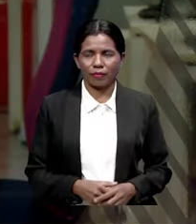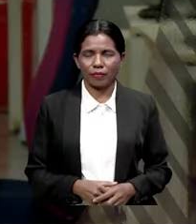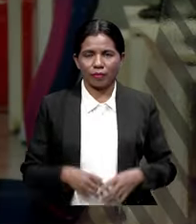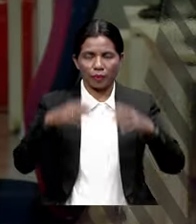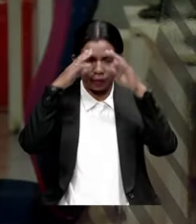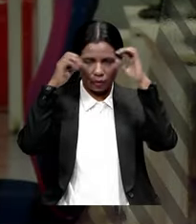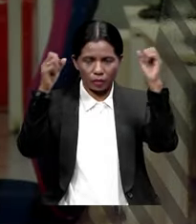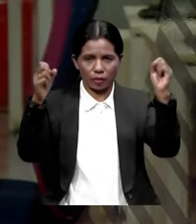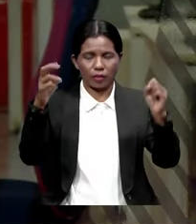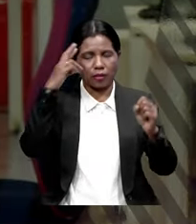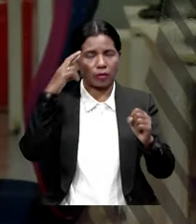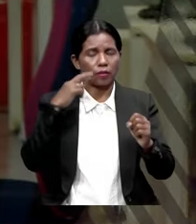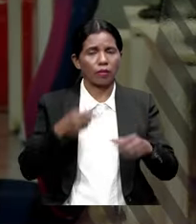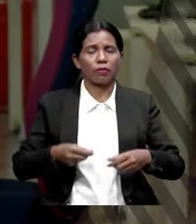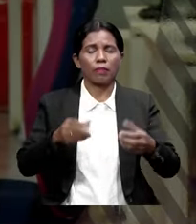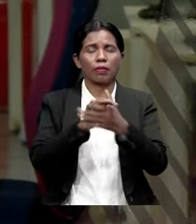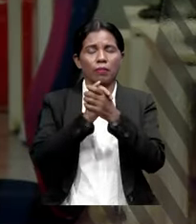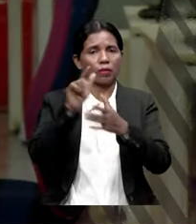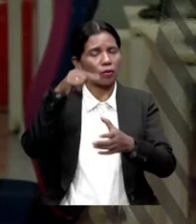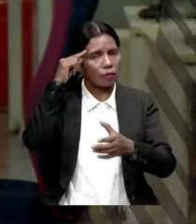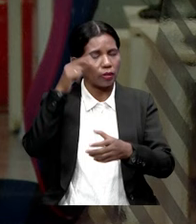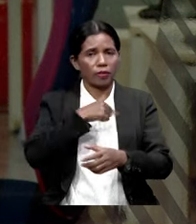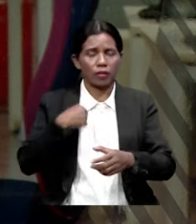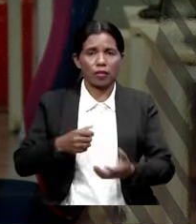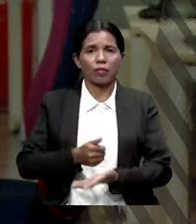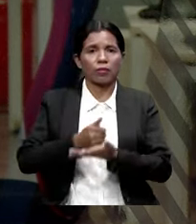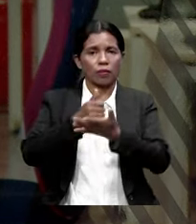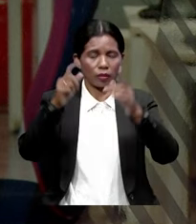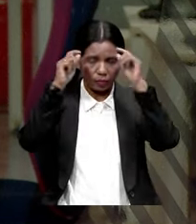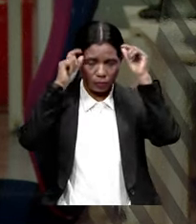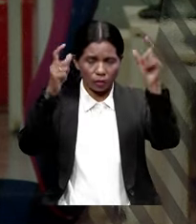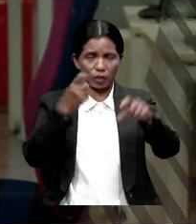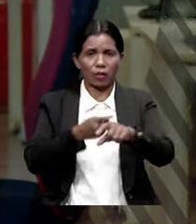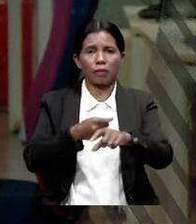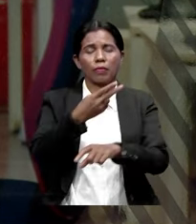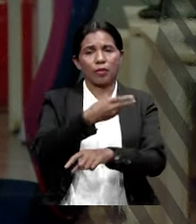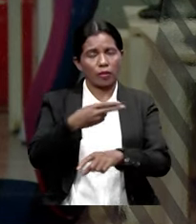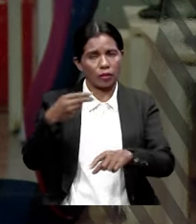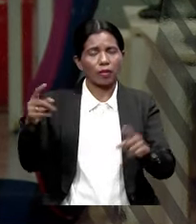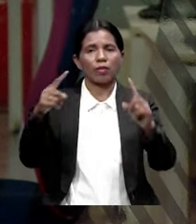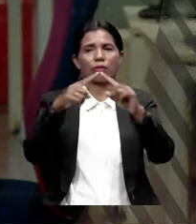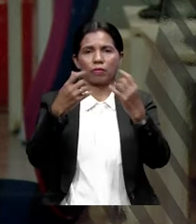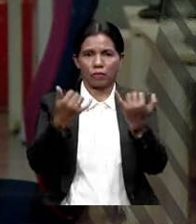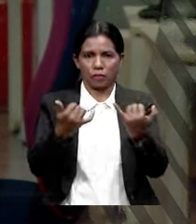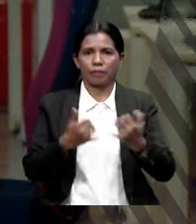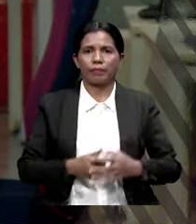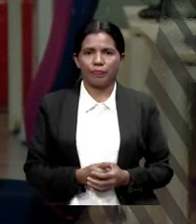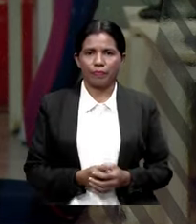Presidente da República congratula o governo China e bem apoia a ONU Timor-Leste e a tempo a ocupação indonésia, to agora.